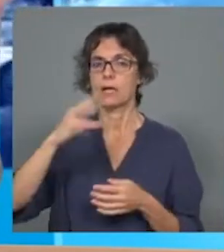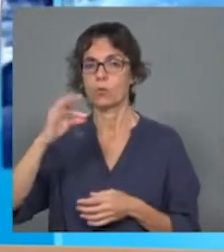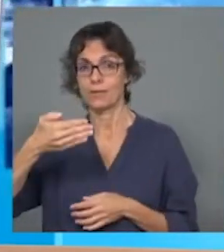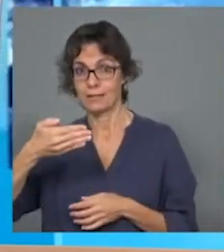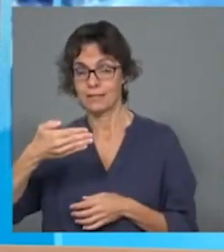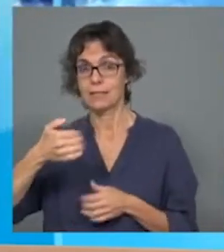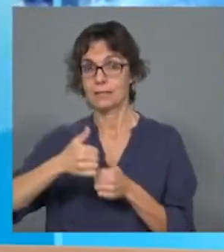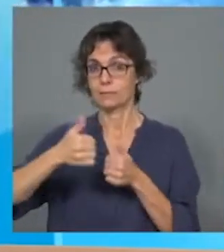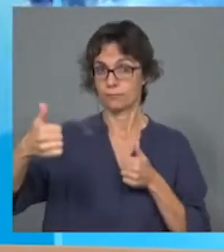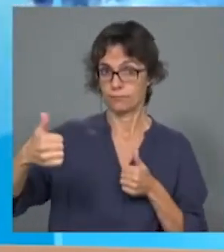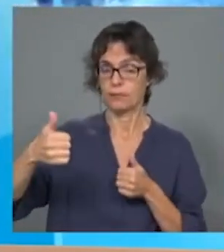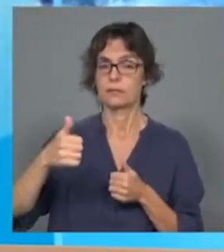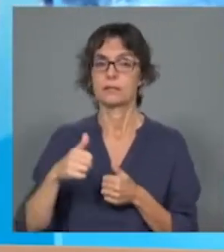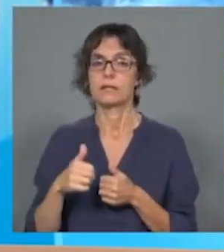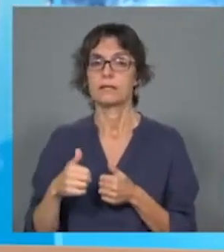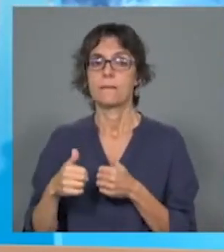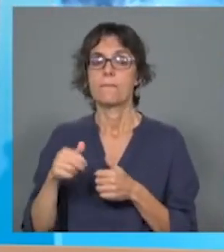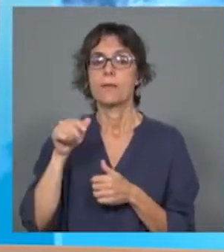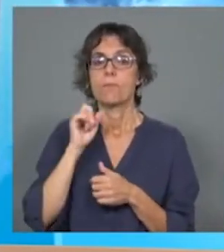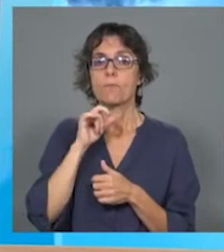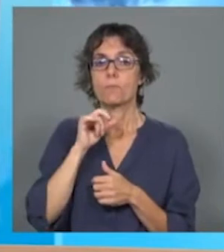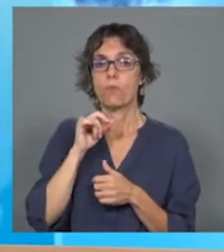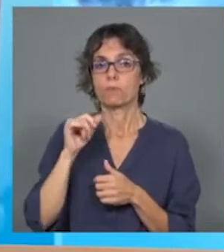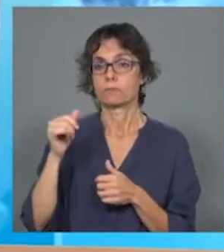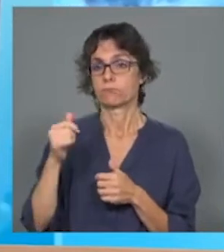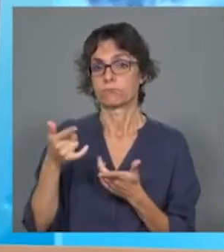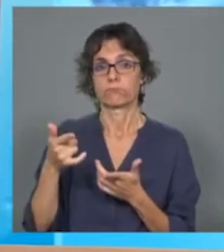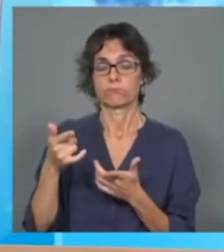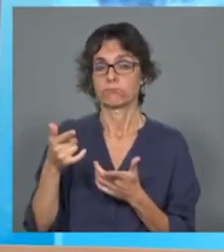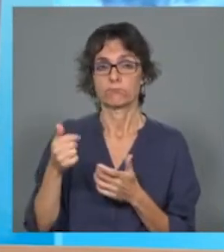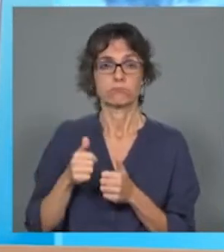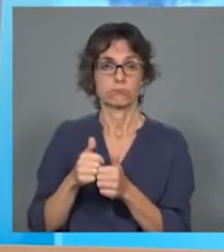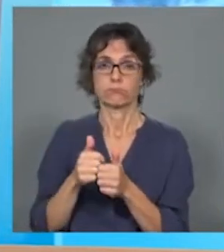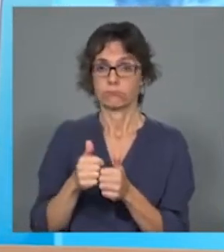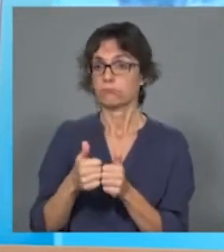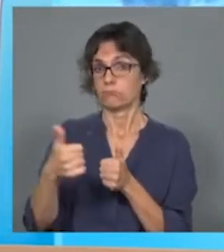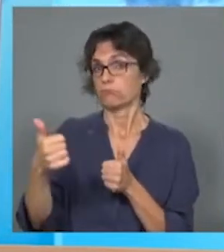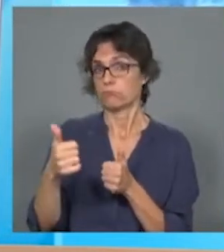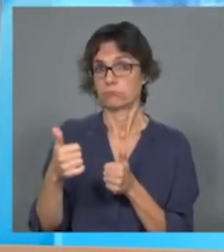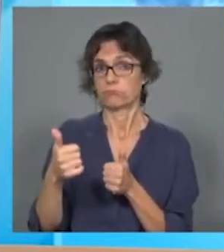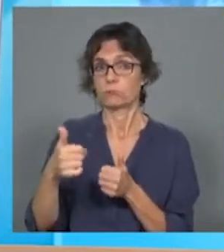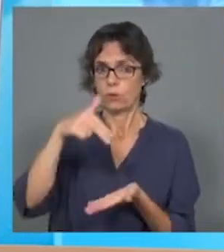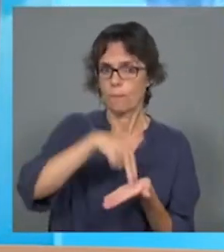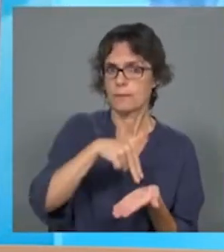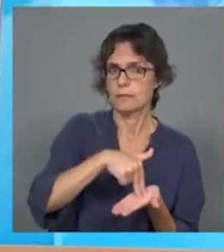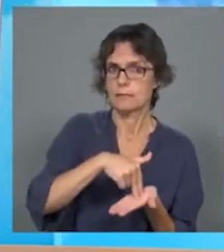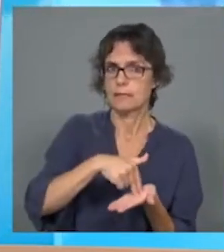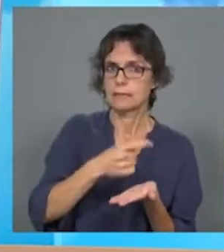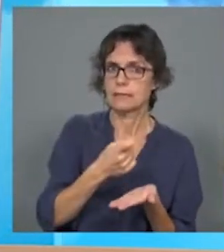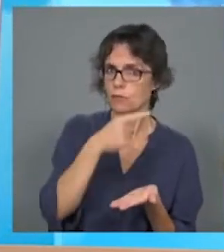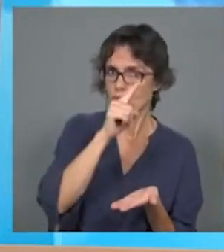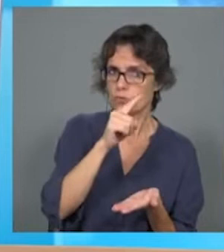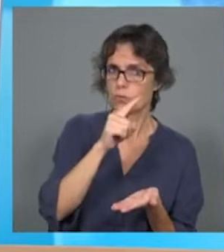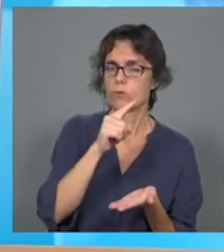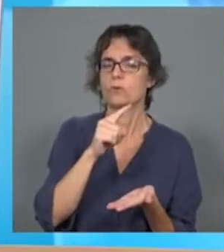de e-learning, portanto, podem ser acompanhadas à distância, portanto, não é necessário estar fisicamente em todas as